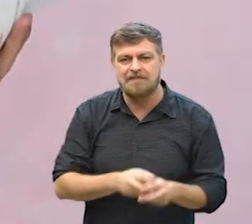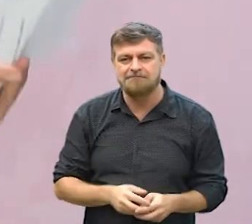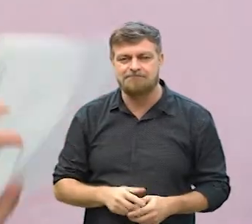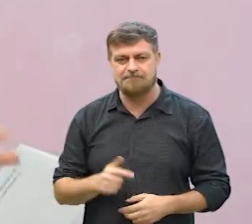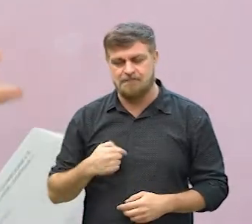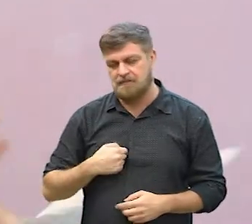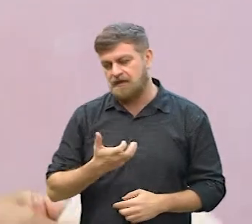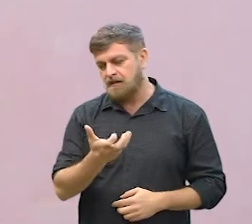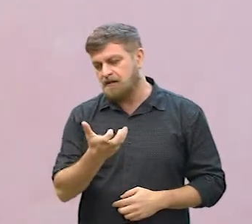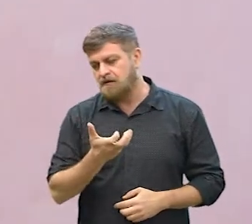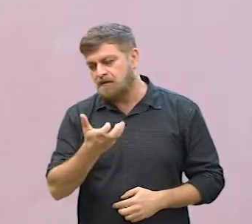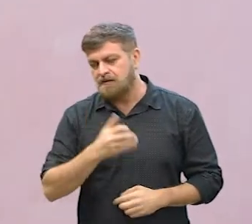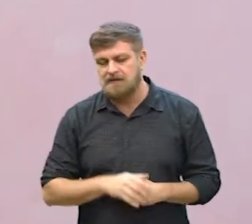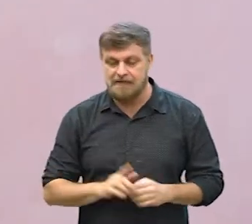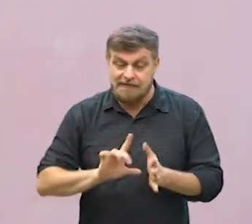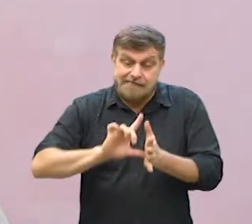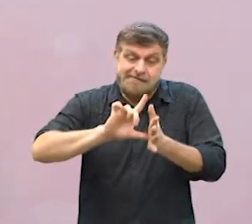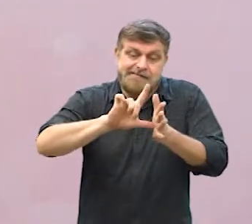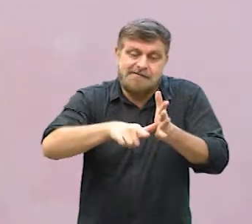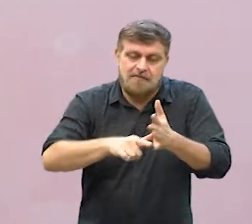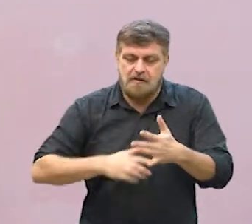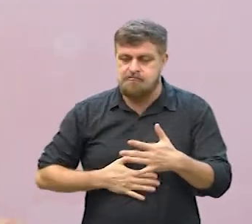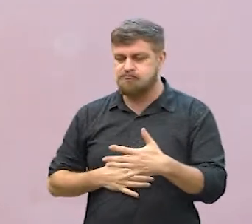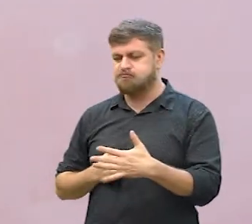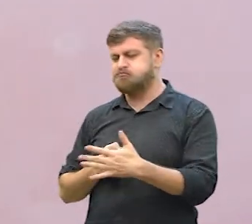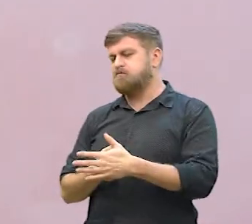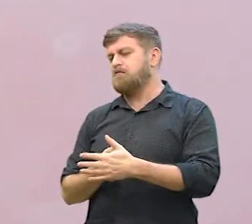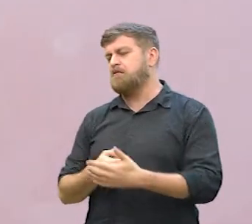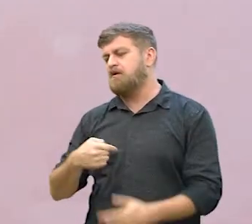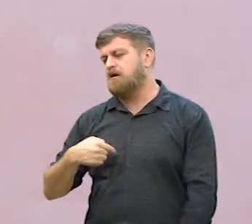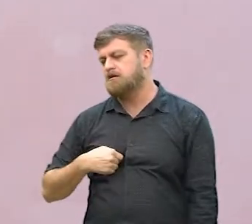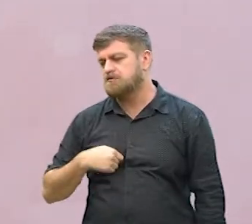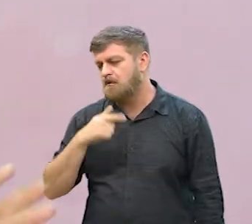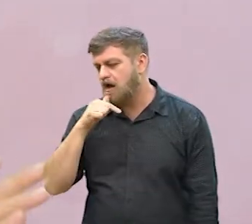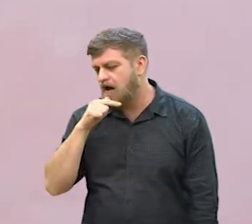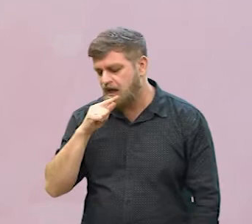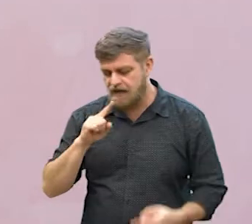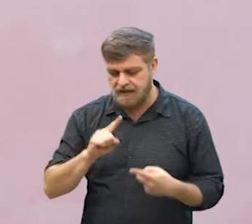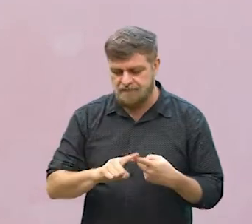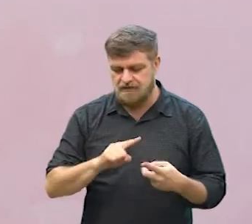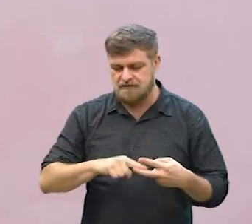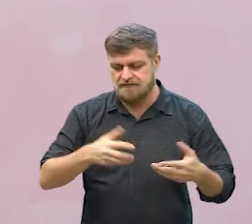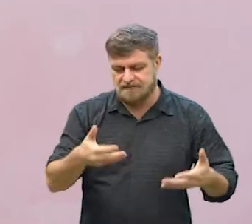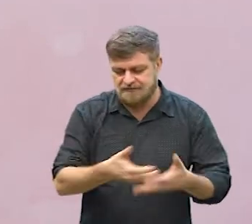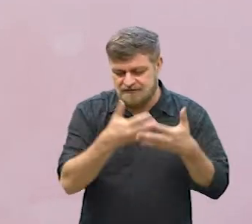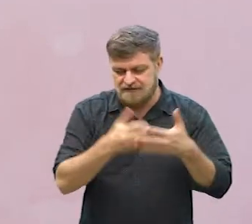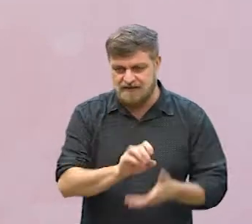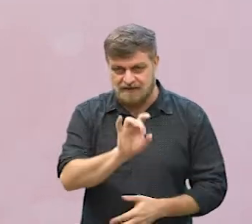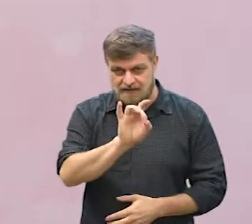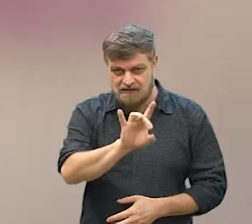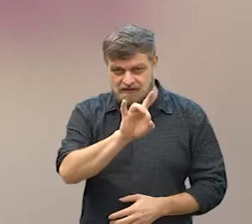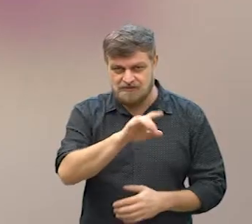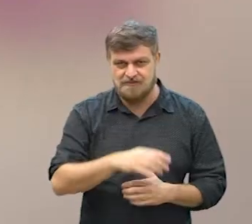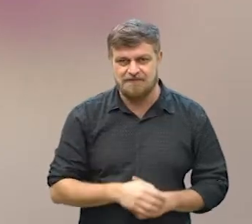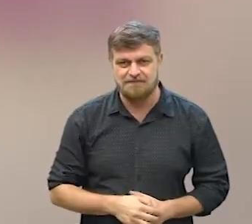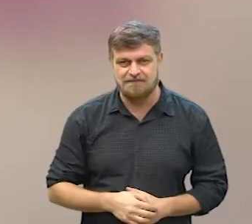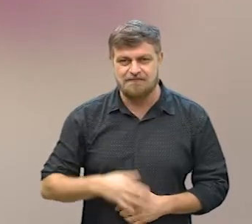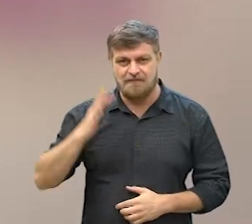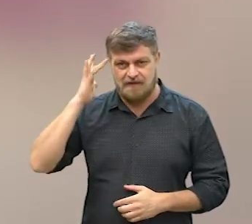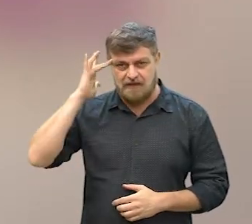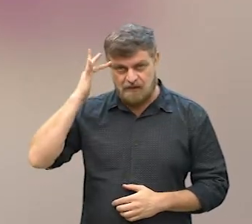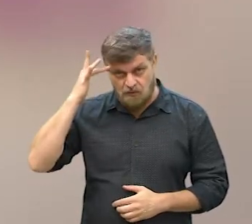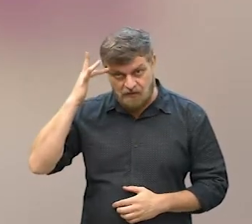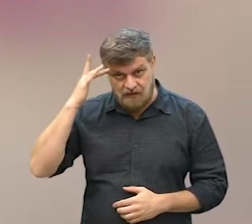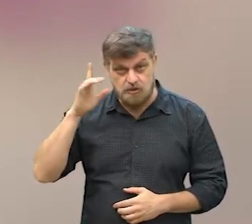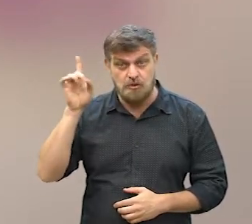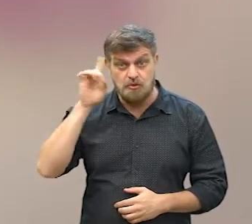não? Sempre pesa por um lado. Eu querer depois só comer salada, tomar água. Eu acho que esse